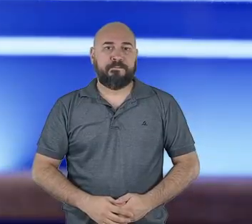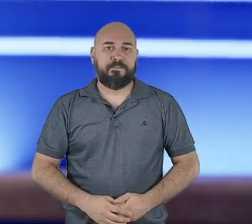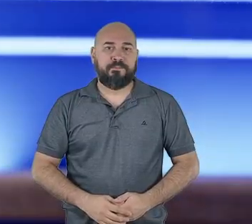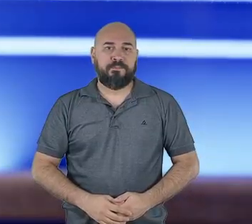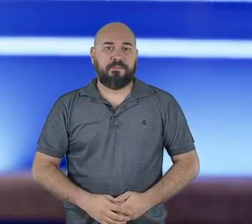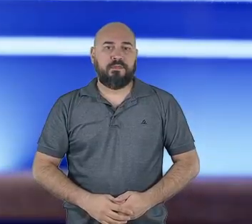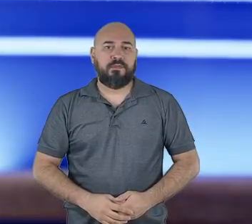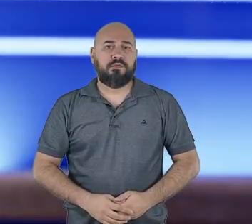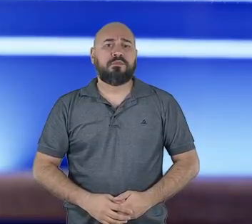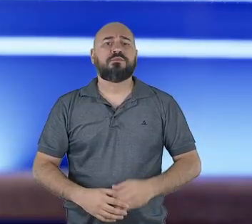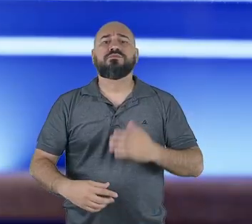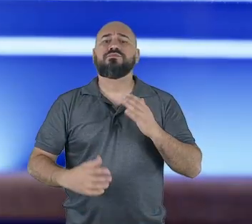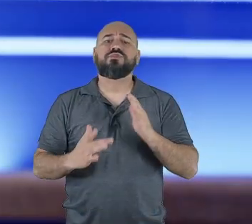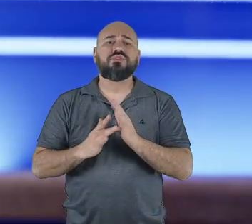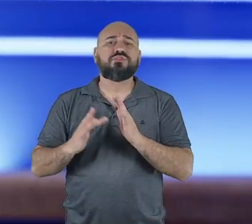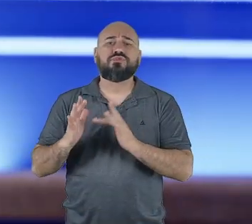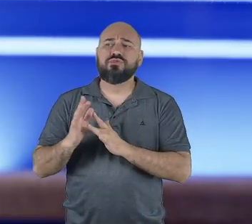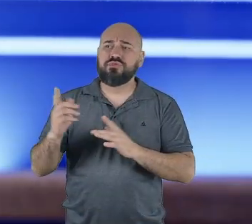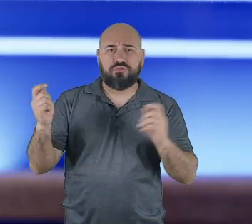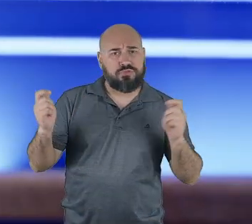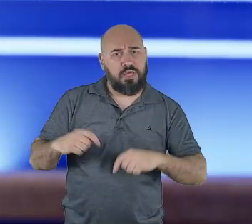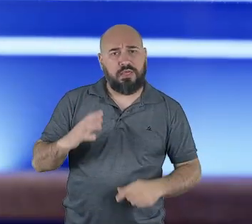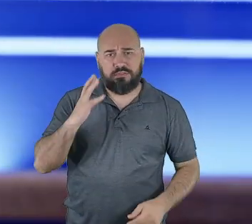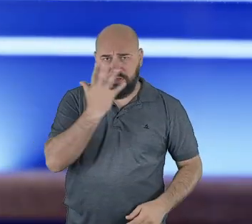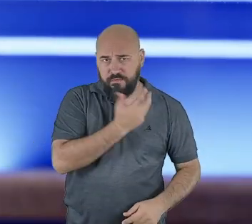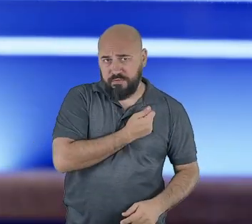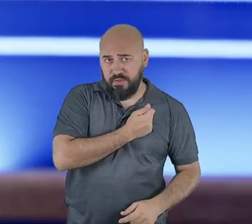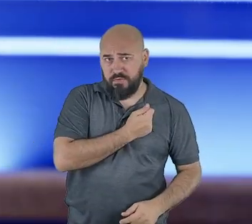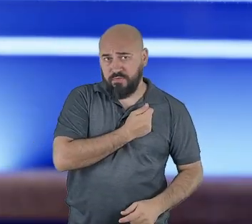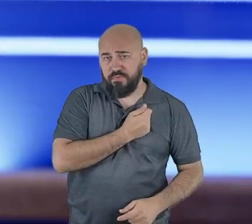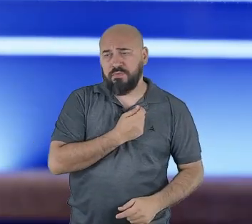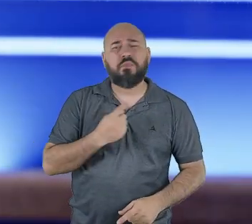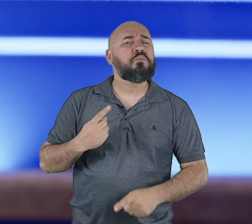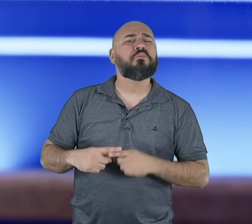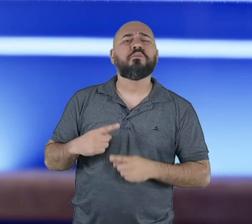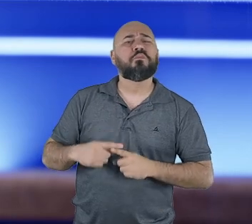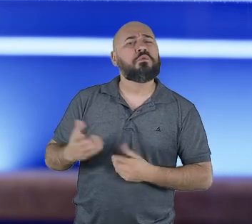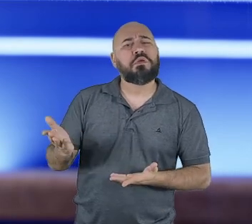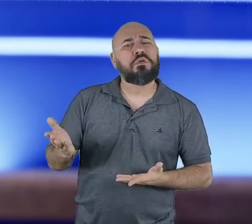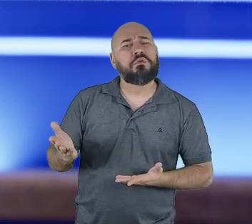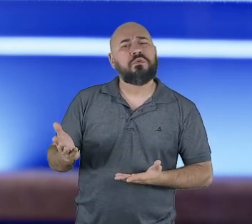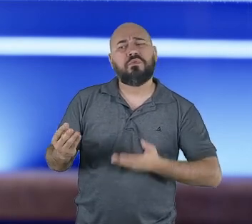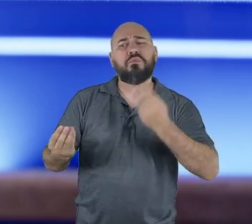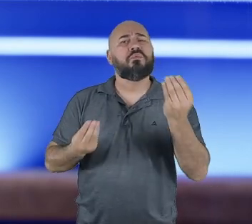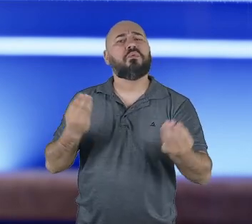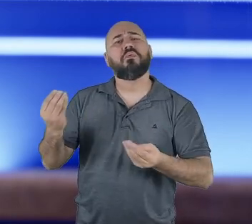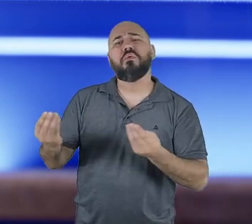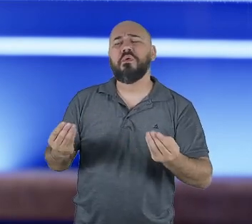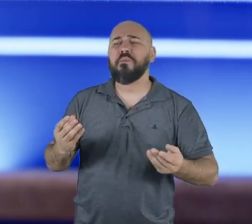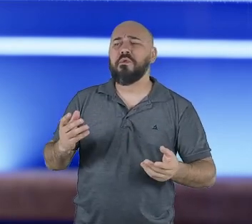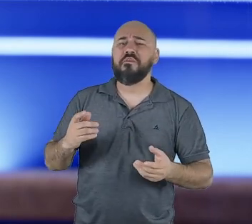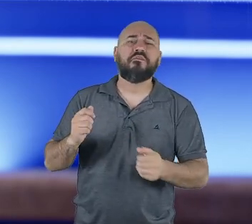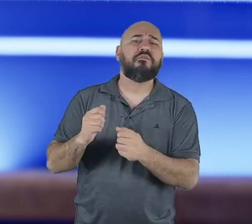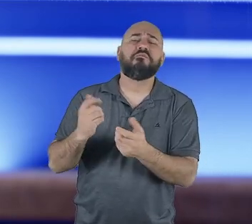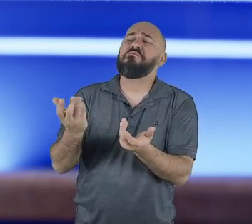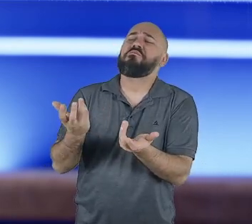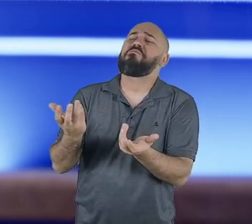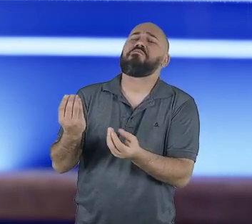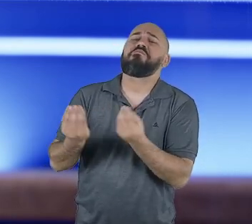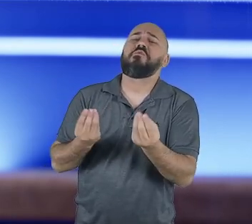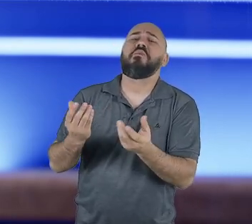Por que Jesus, ele pode ser o Salvador da humanidade? O que é que faz de Jesus o